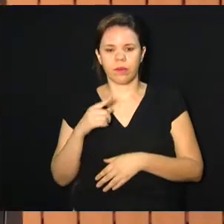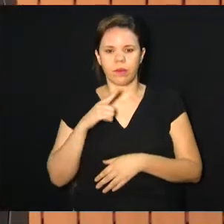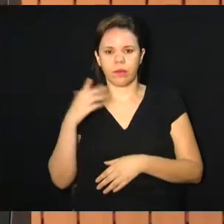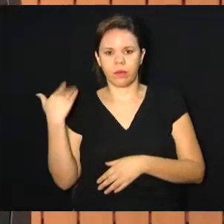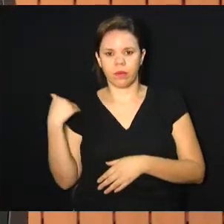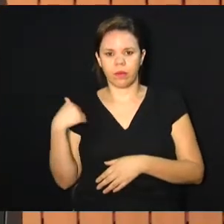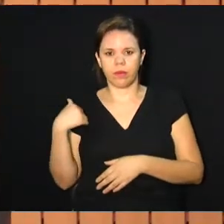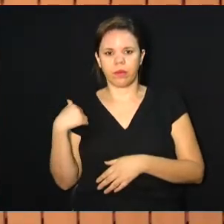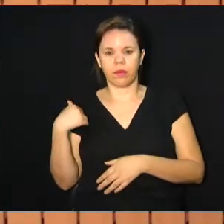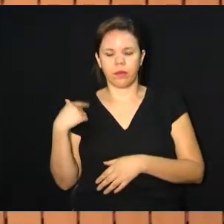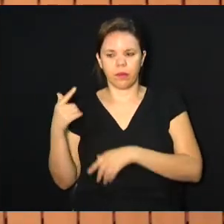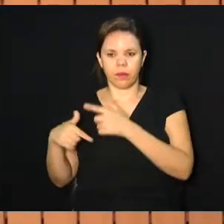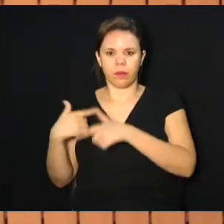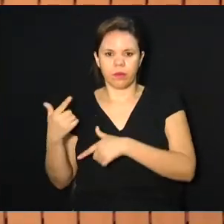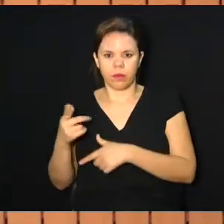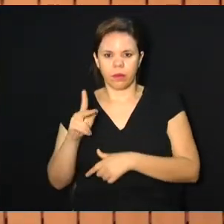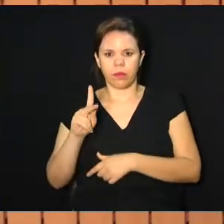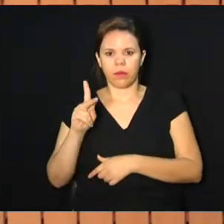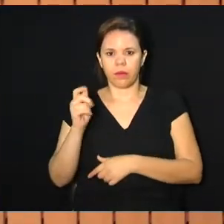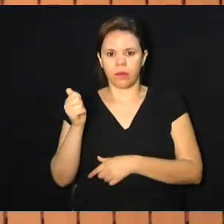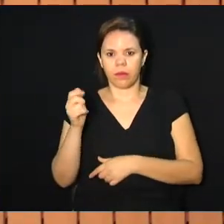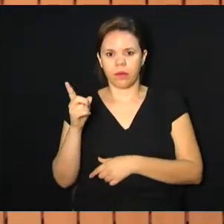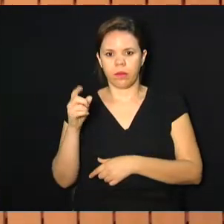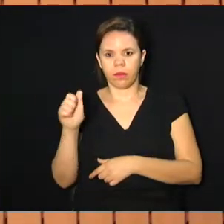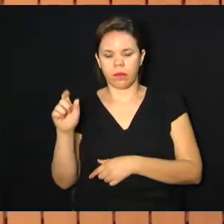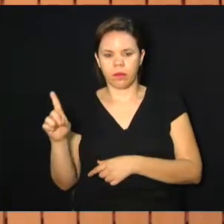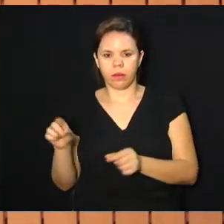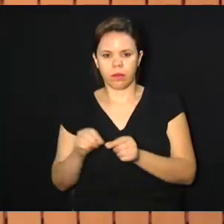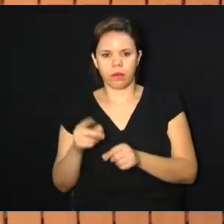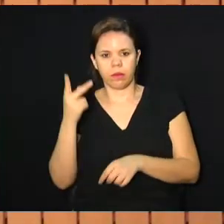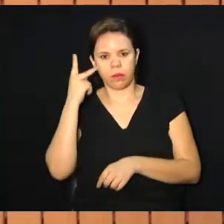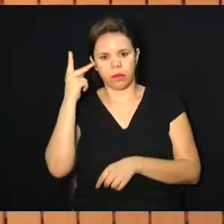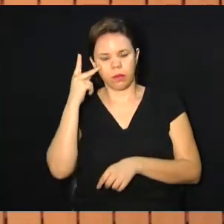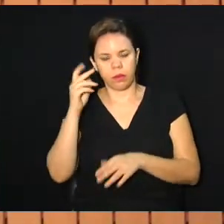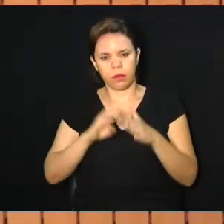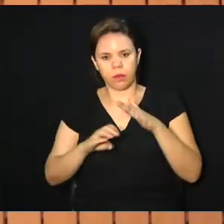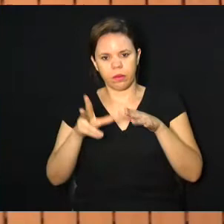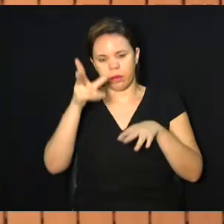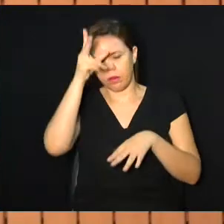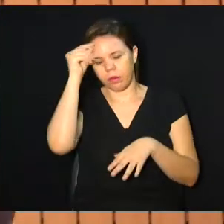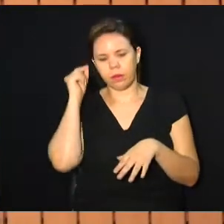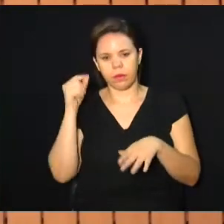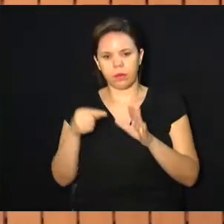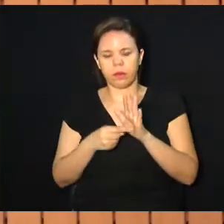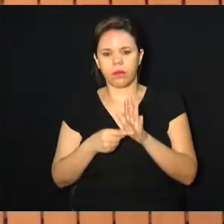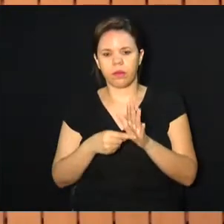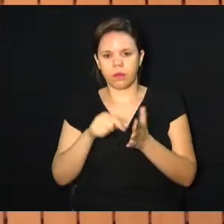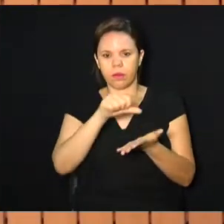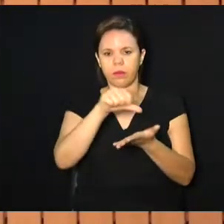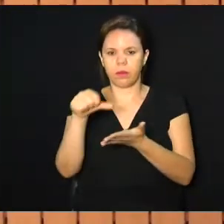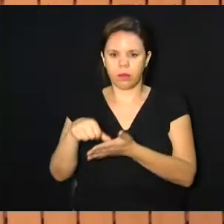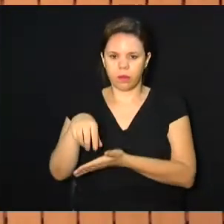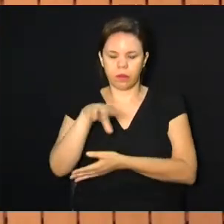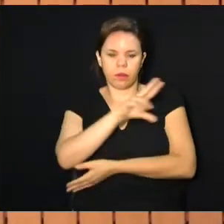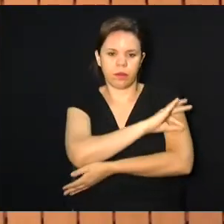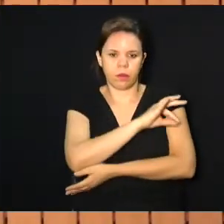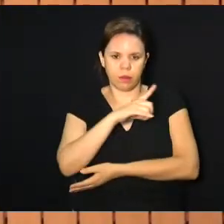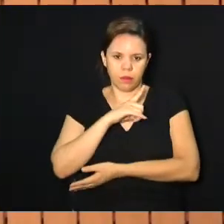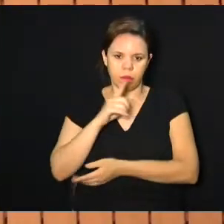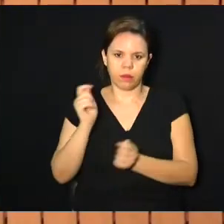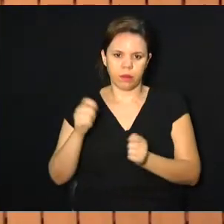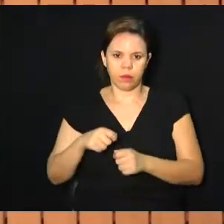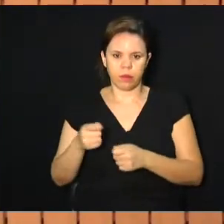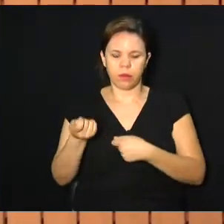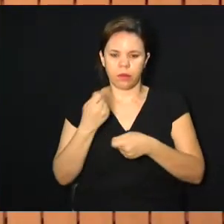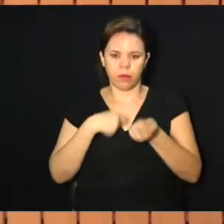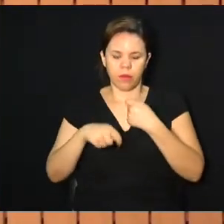passada o Haddad propondo em São Paulo uma empresa pública em uma parte do setor para que a prefeitura tenha um poder também de barganha com as